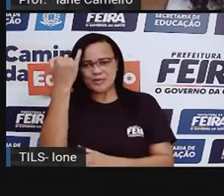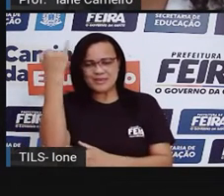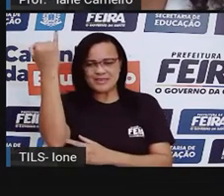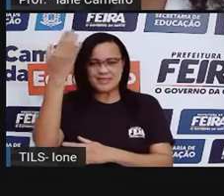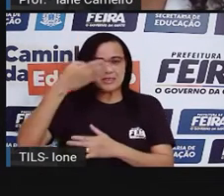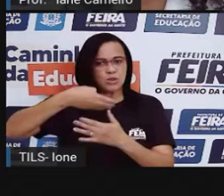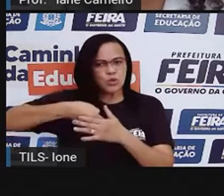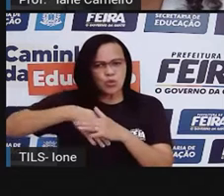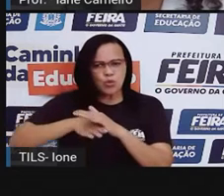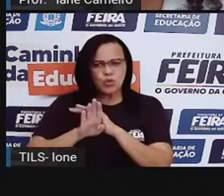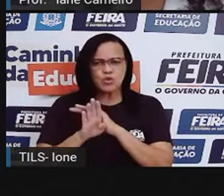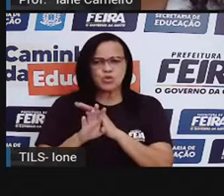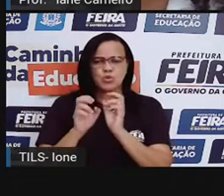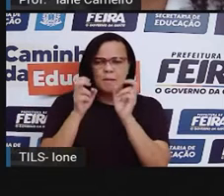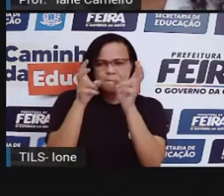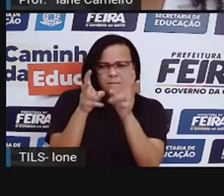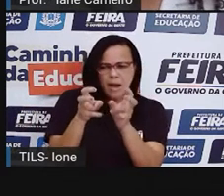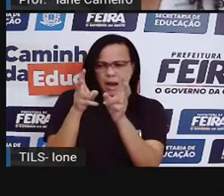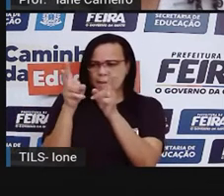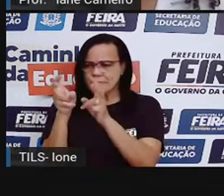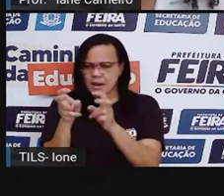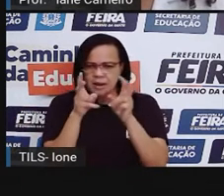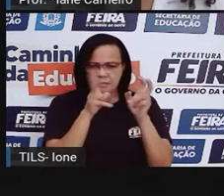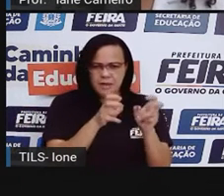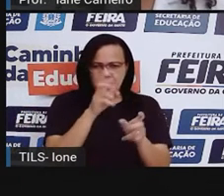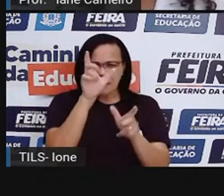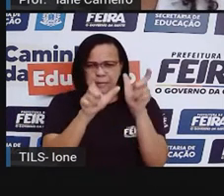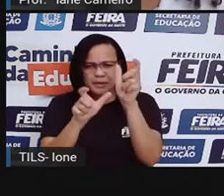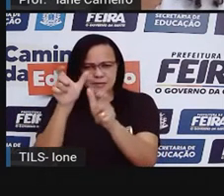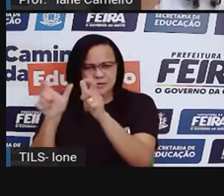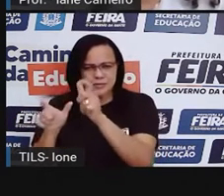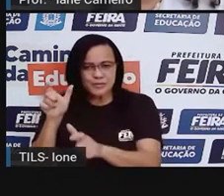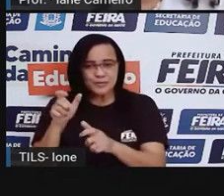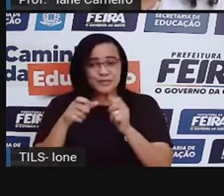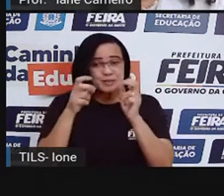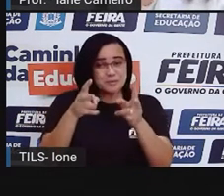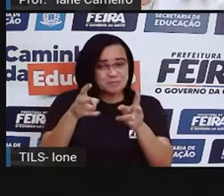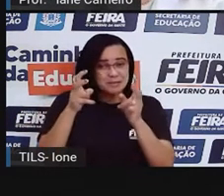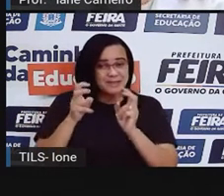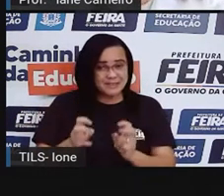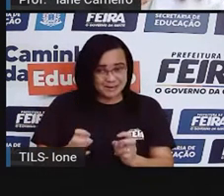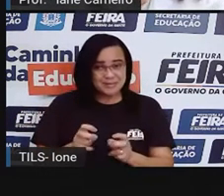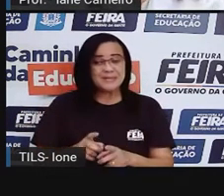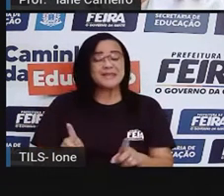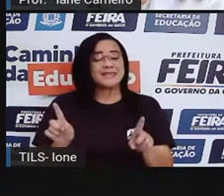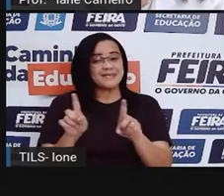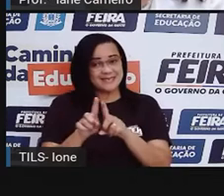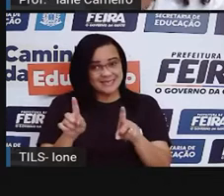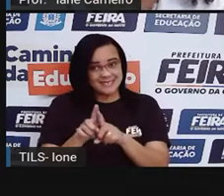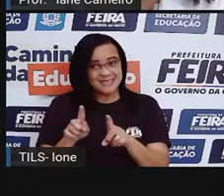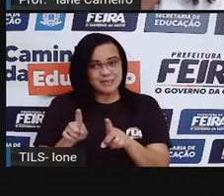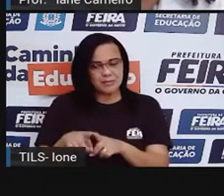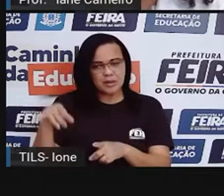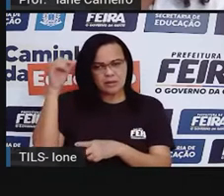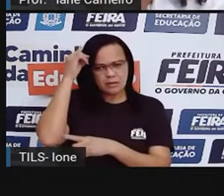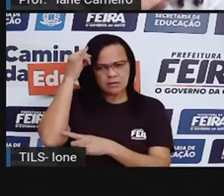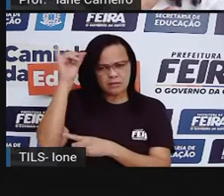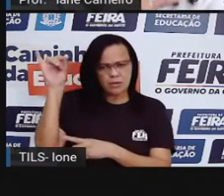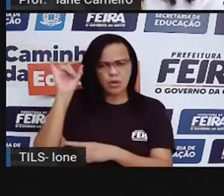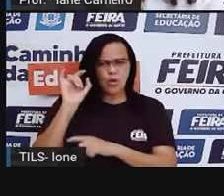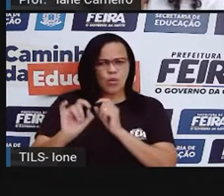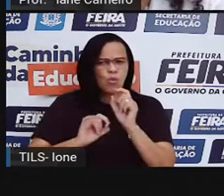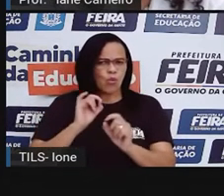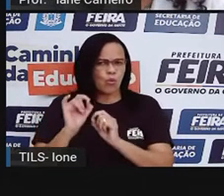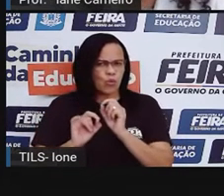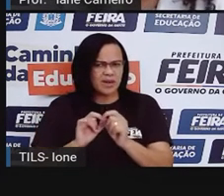hábito de observar as emoções das pessoas, né? Até, né, para a gente também evitar algumas coisas,